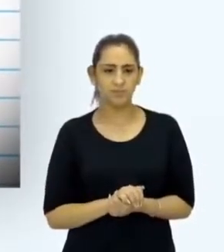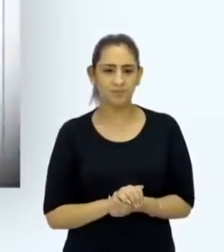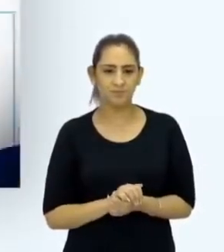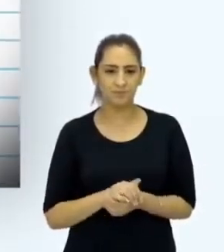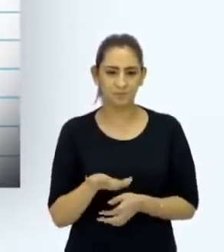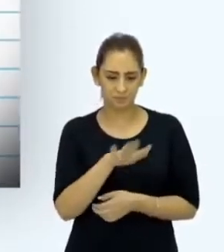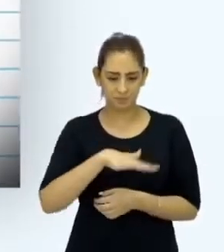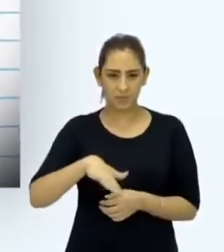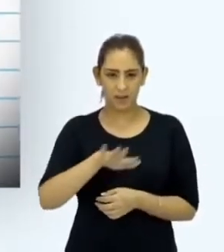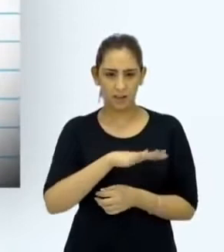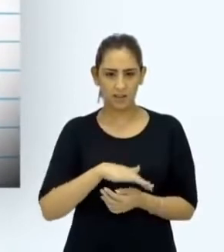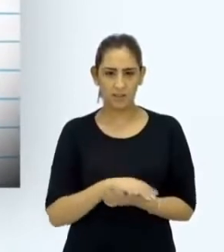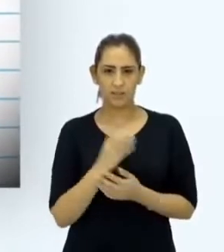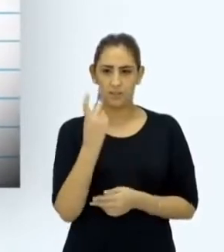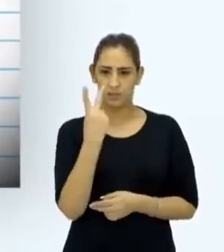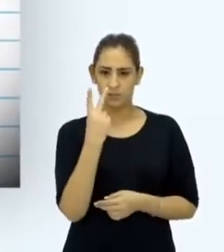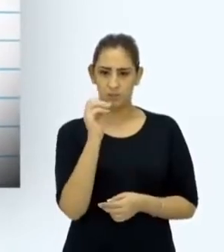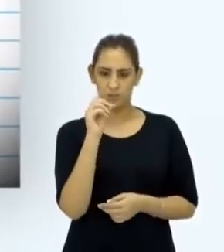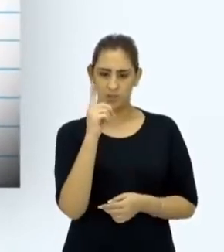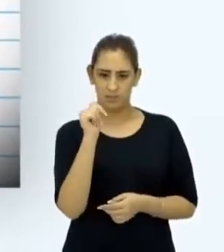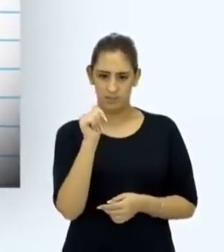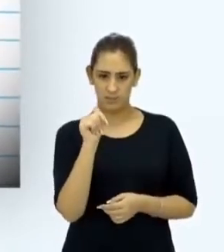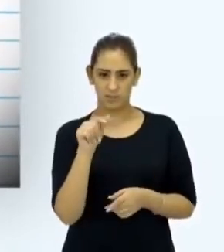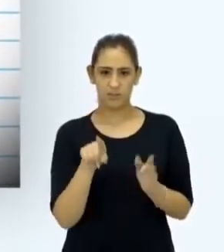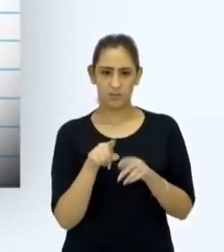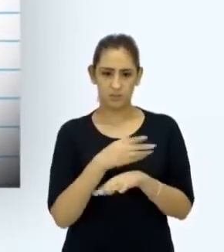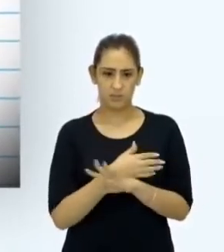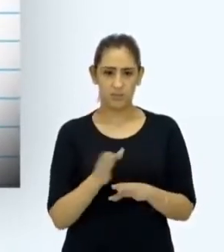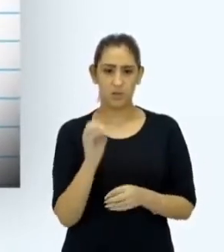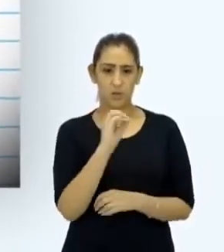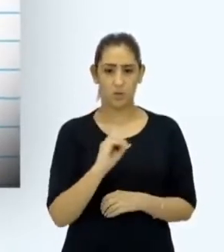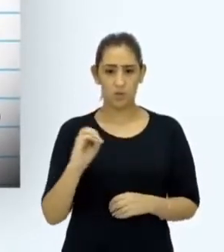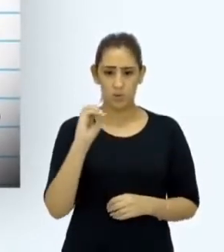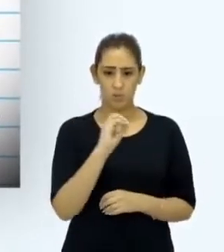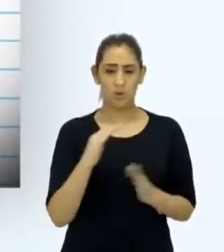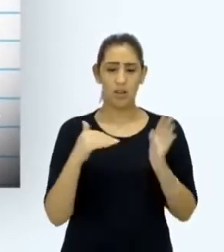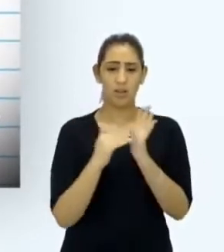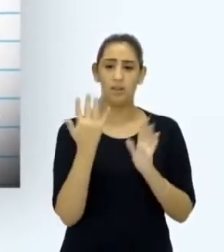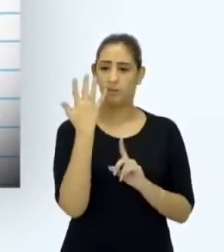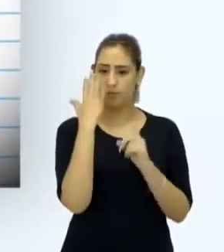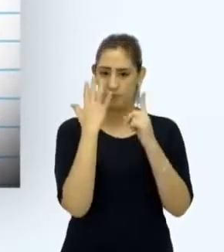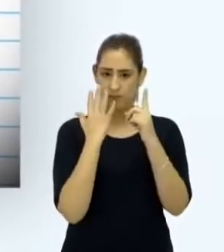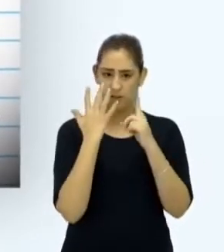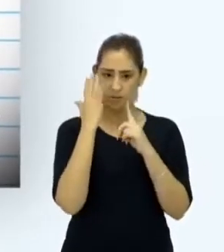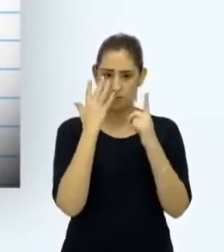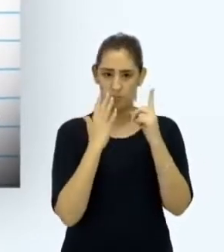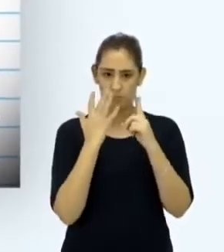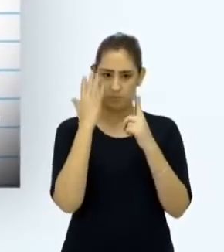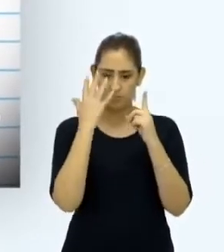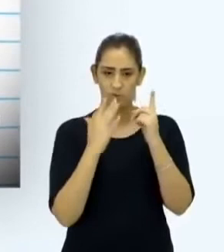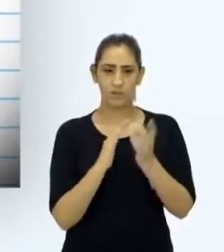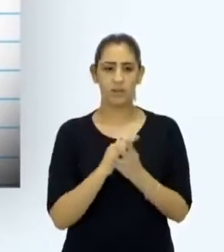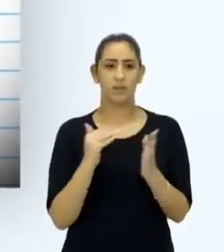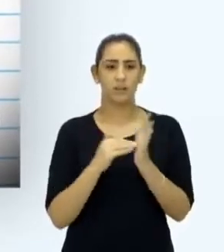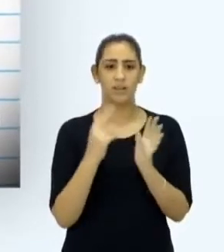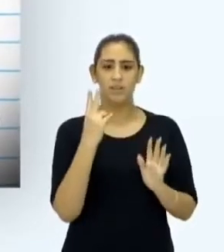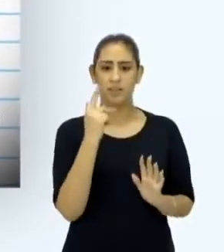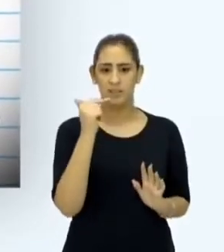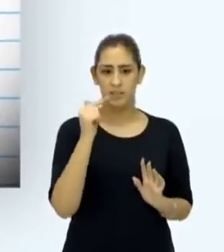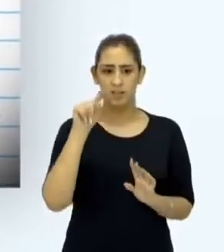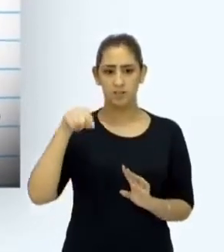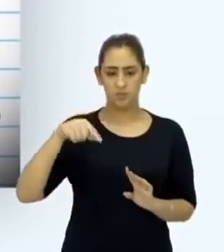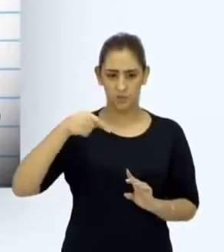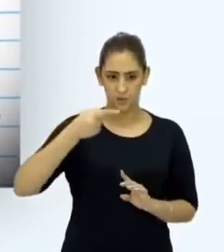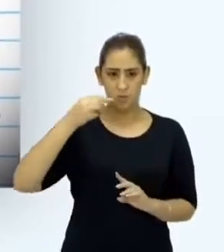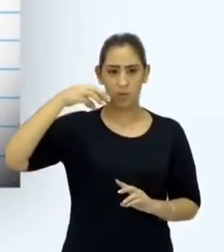de 2017 acontece a partir de outubro e vai até fevereiro. São mais de 27 mil pessoas envolvidas